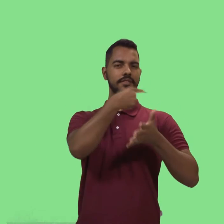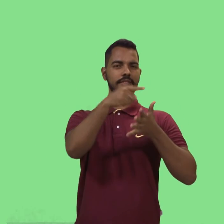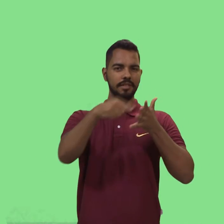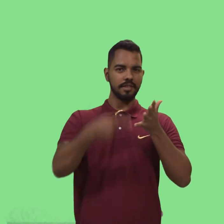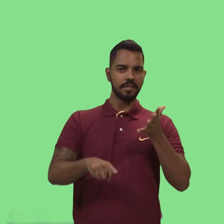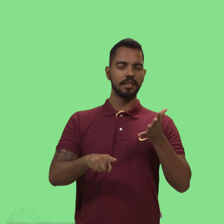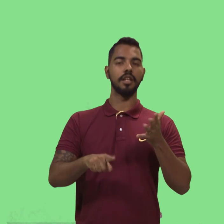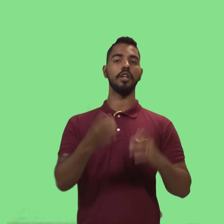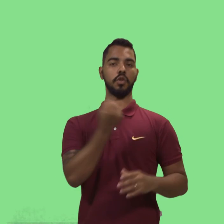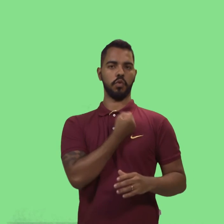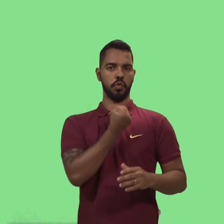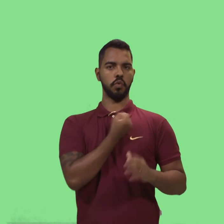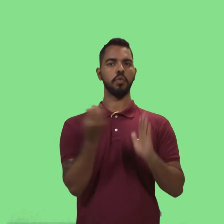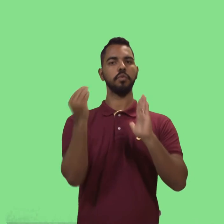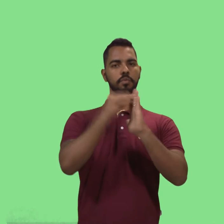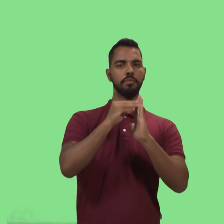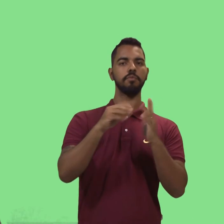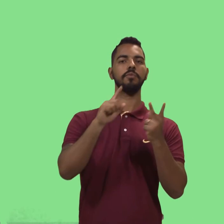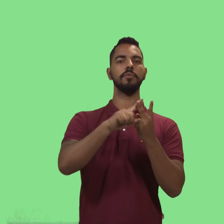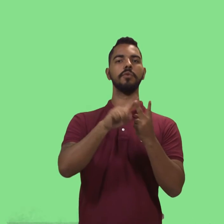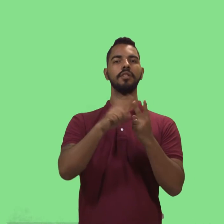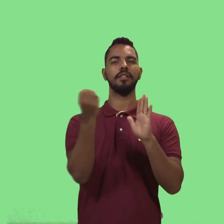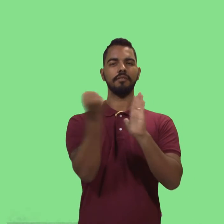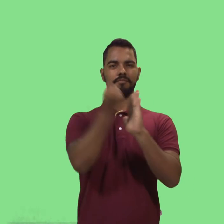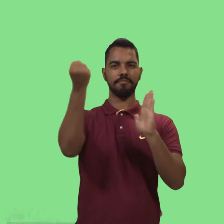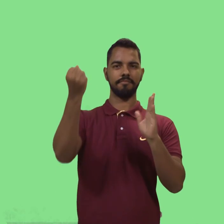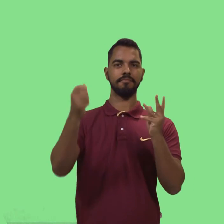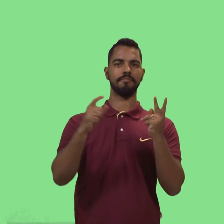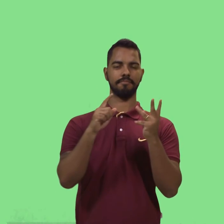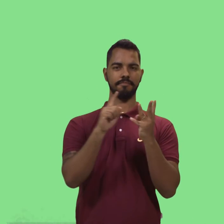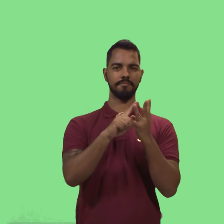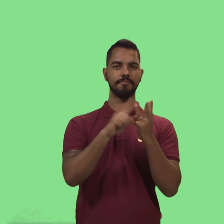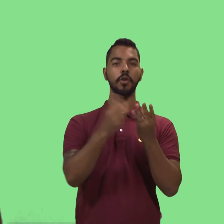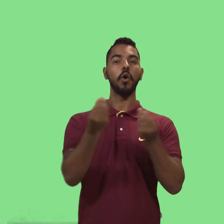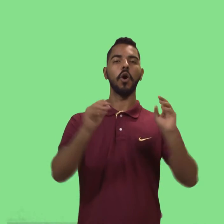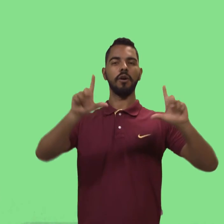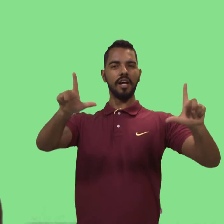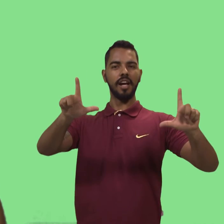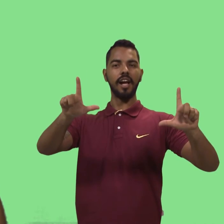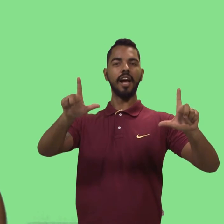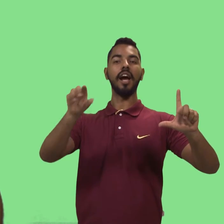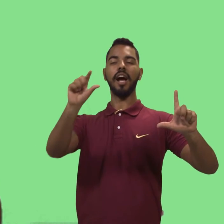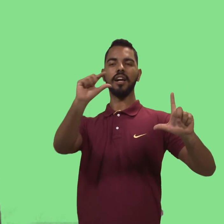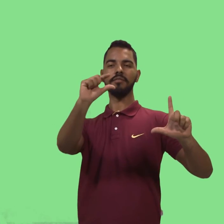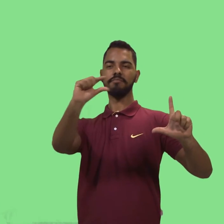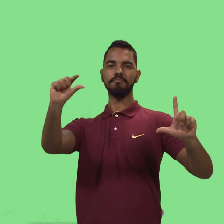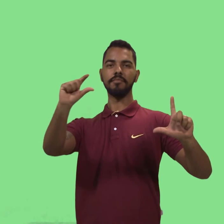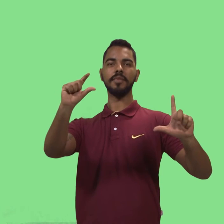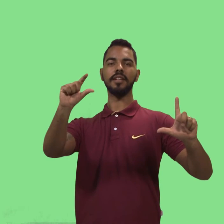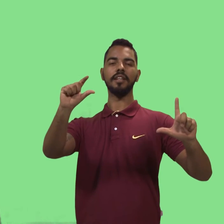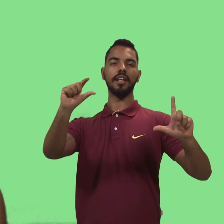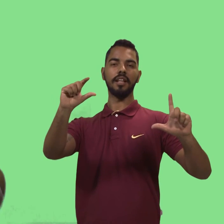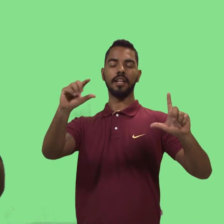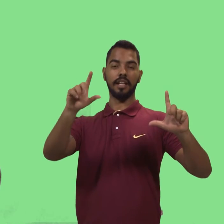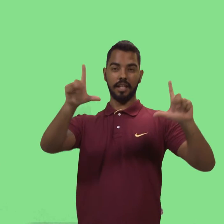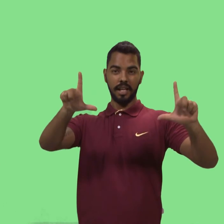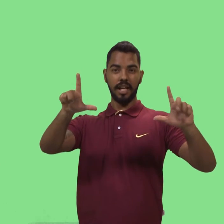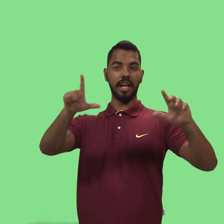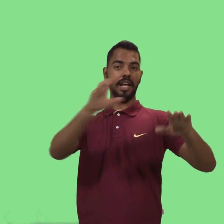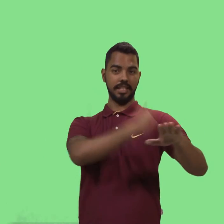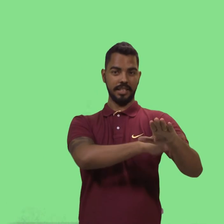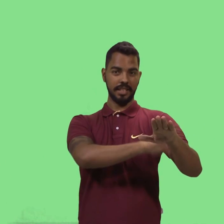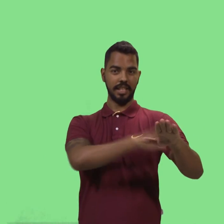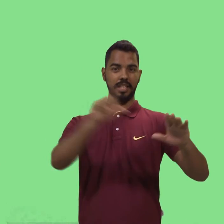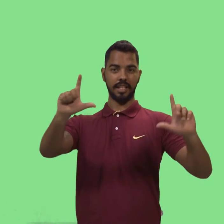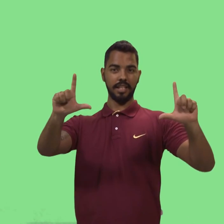memorando. Numeração do documento, identificação do órgão, departamento emissor, alinhados à margem esquerda, como eu mostrei. Na mesma linha